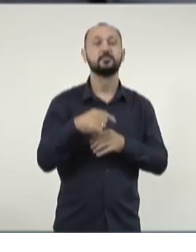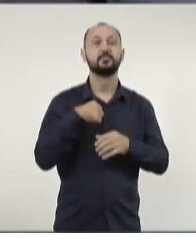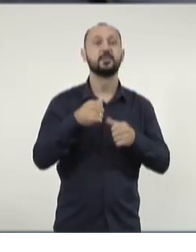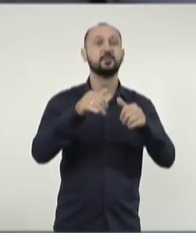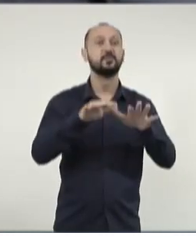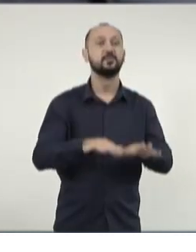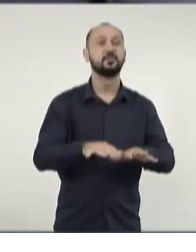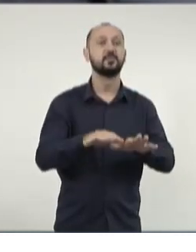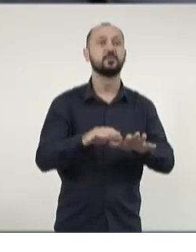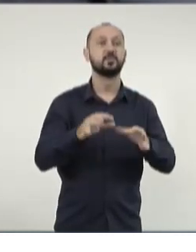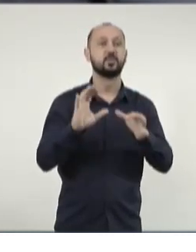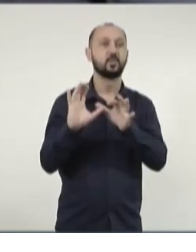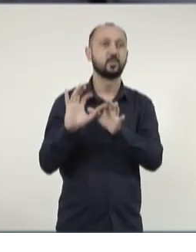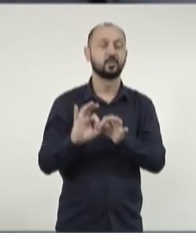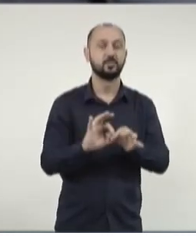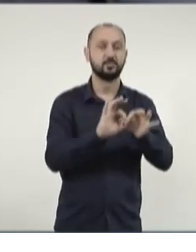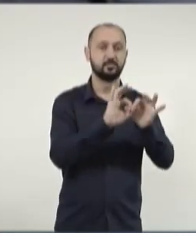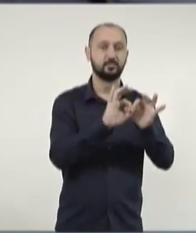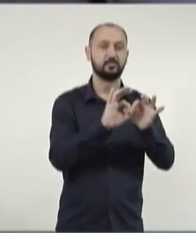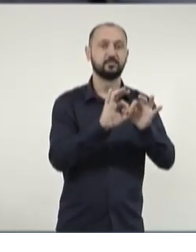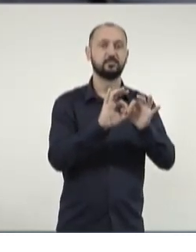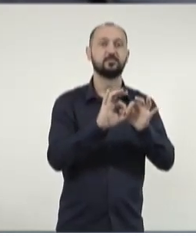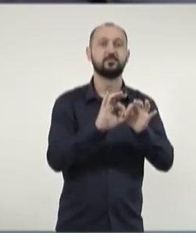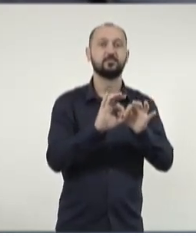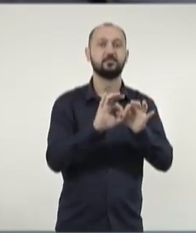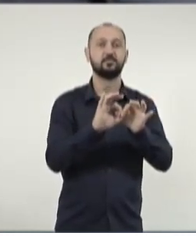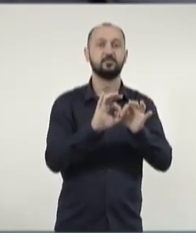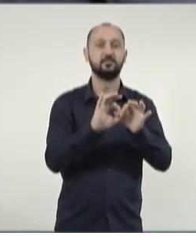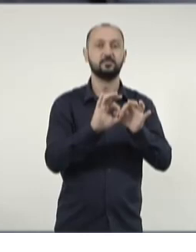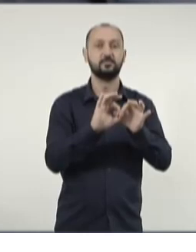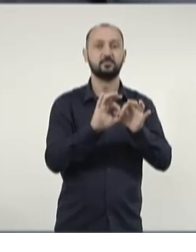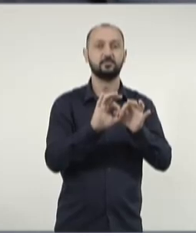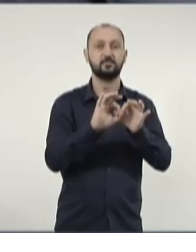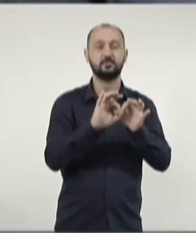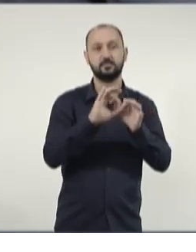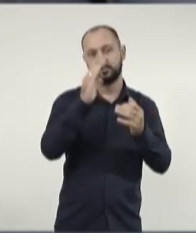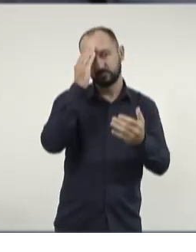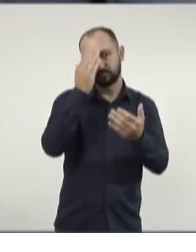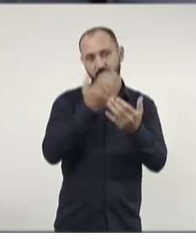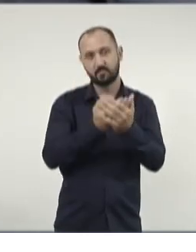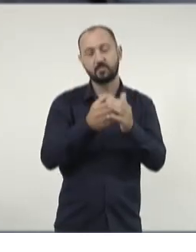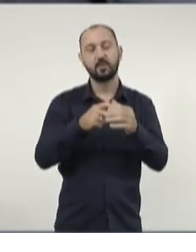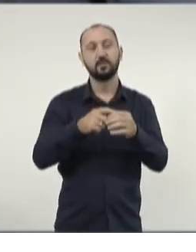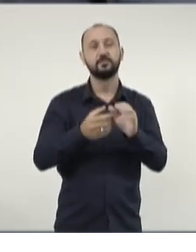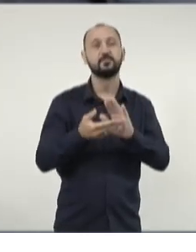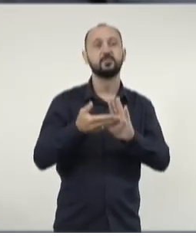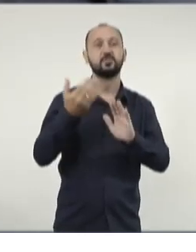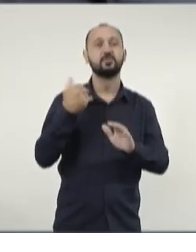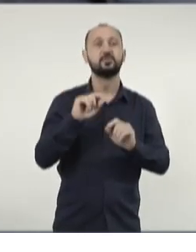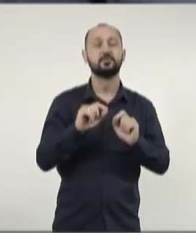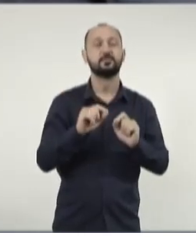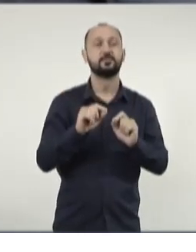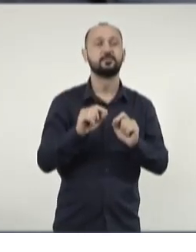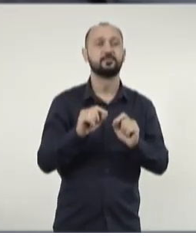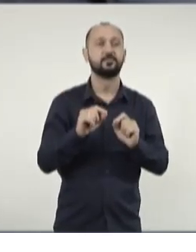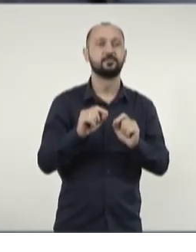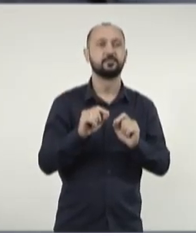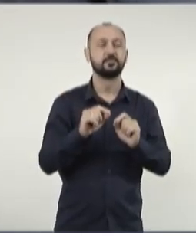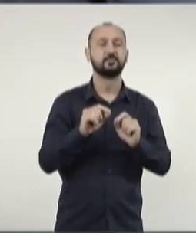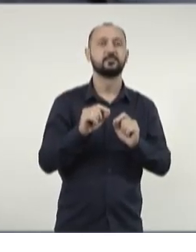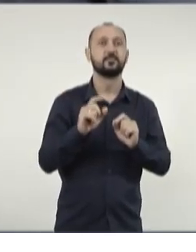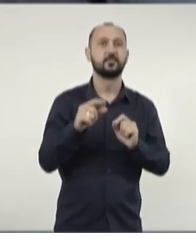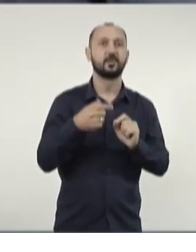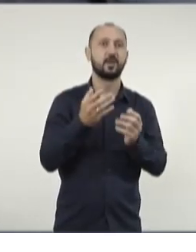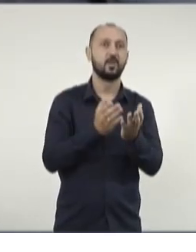atuando no contexto hospitalar. Então, assim, acredito que o paliativos, essa área foi um